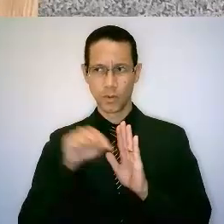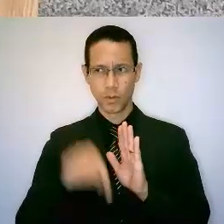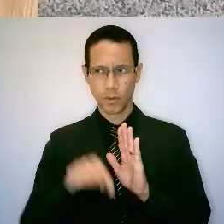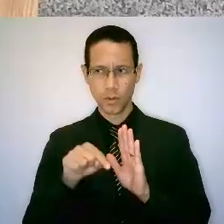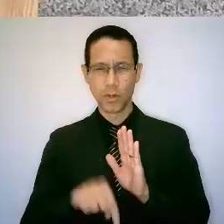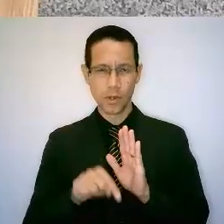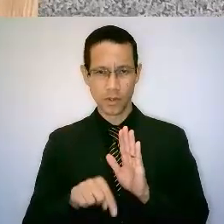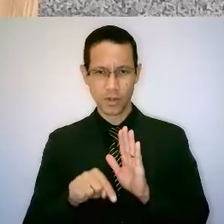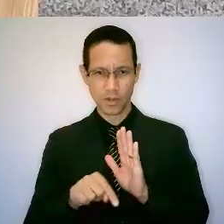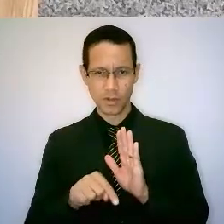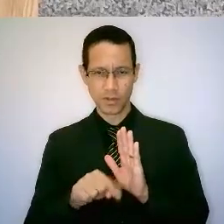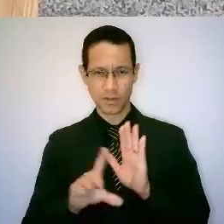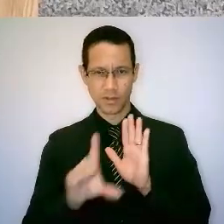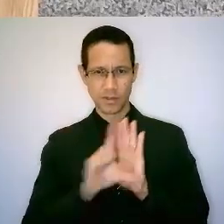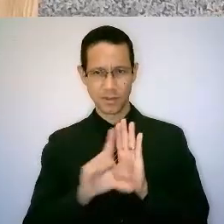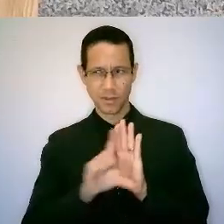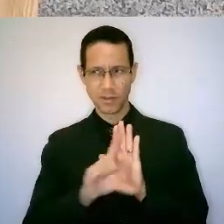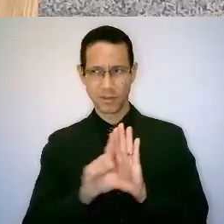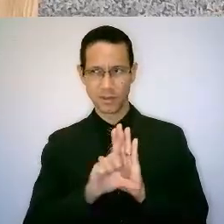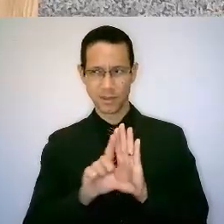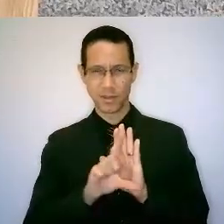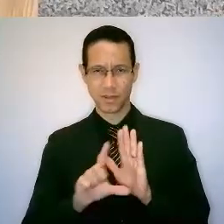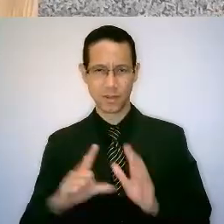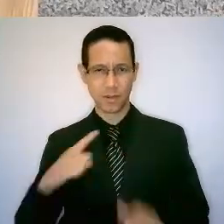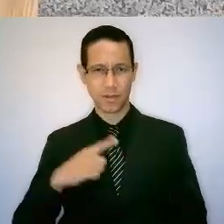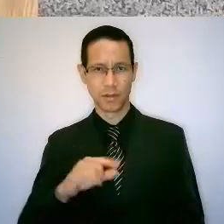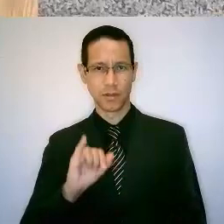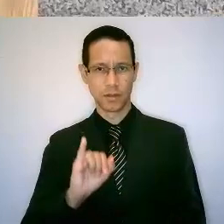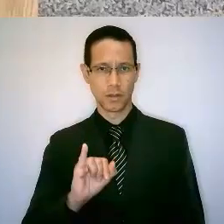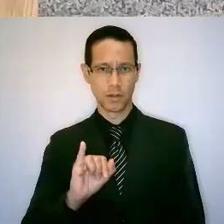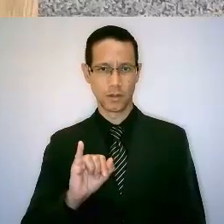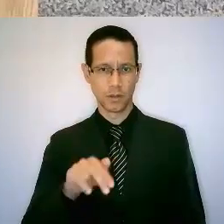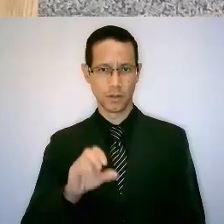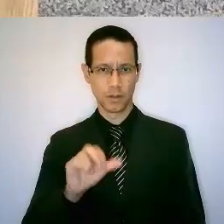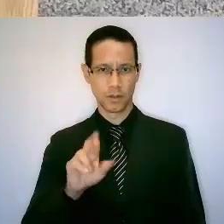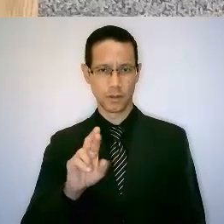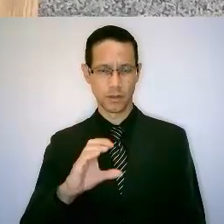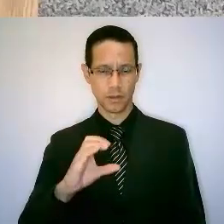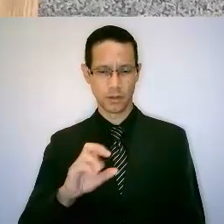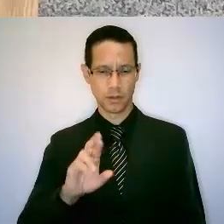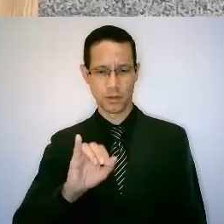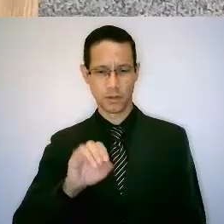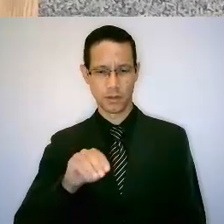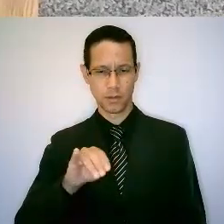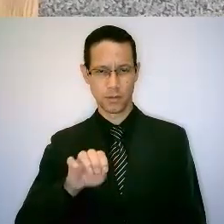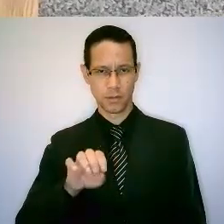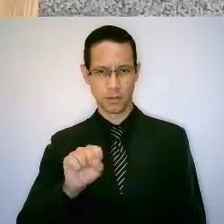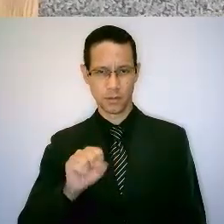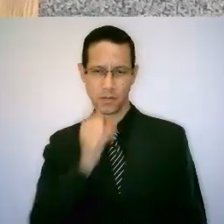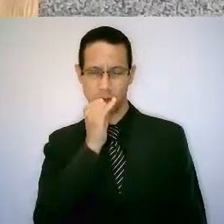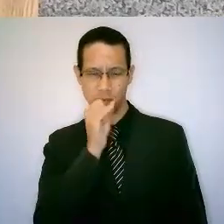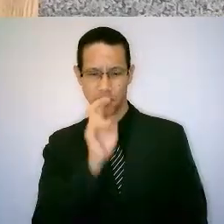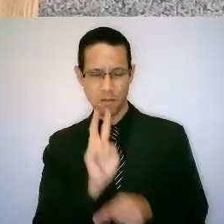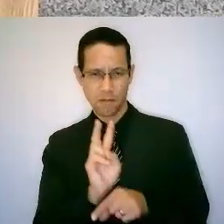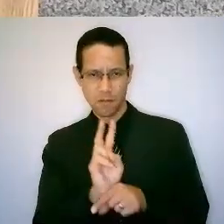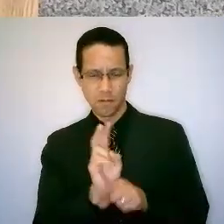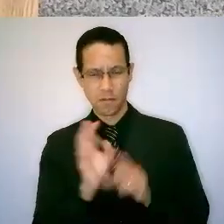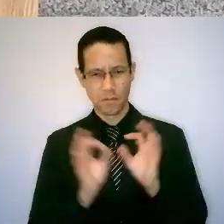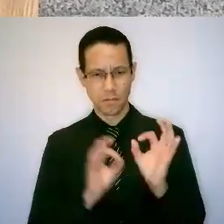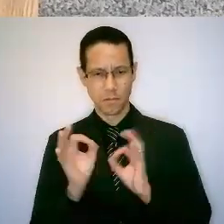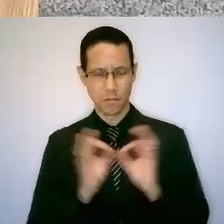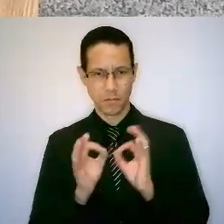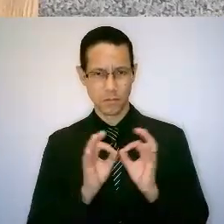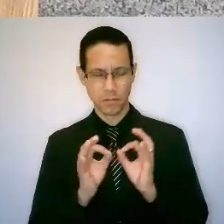o Inter crimes tem algumas fases cogitação preparação execução